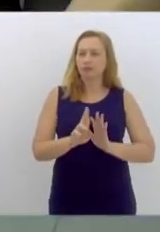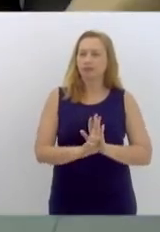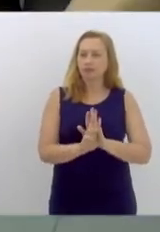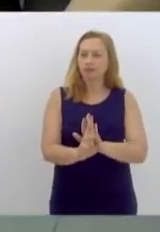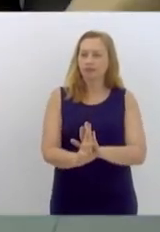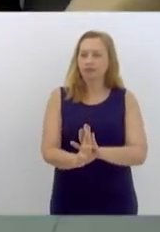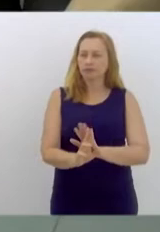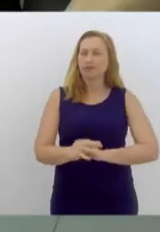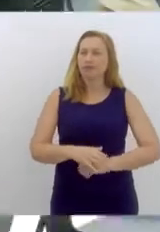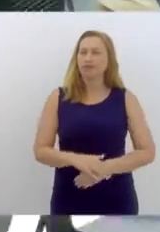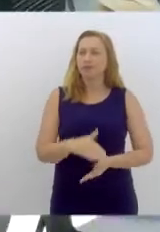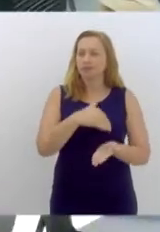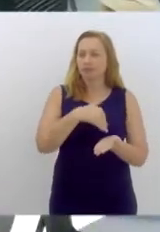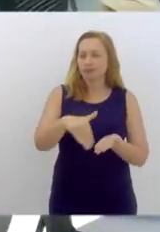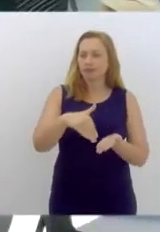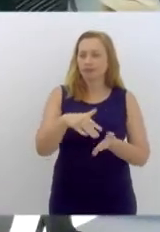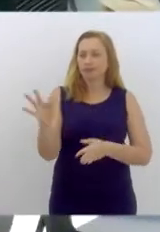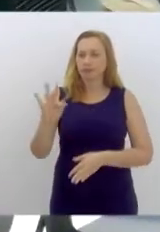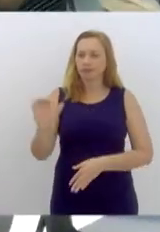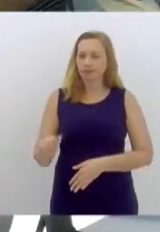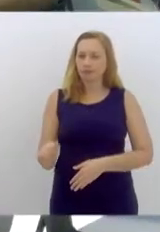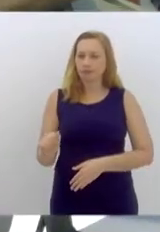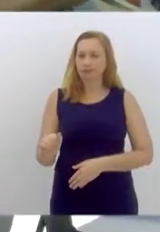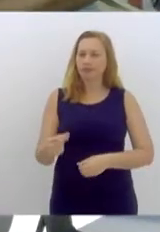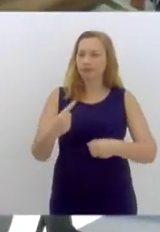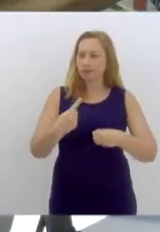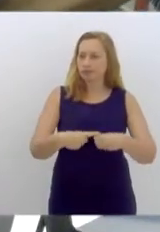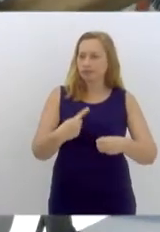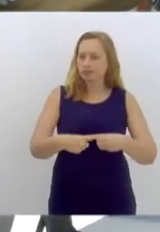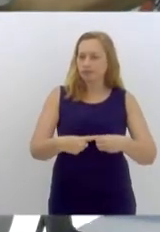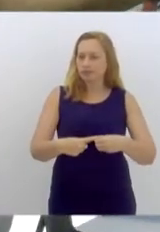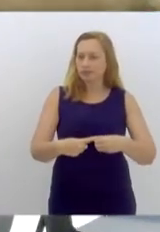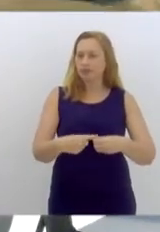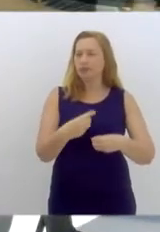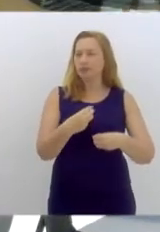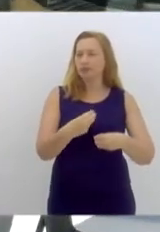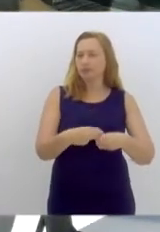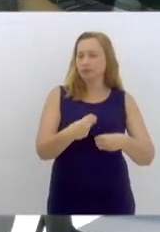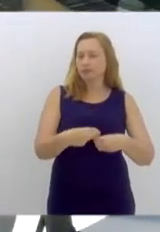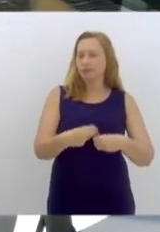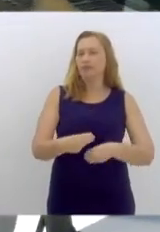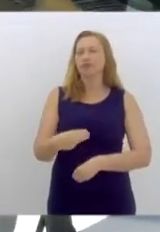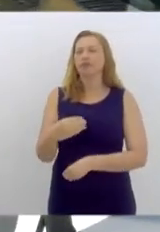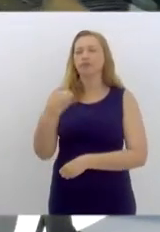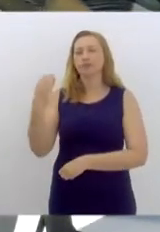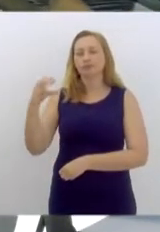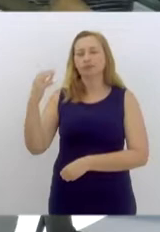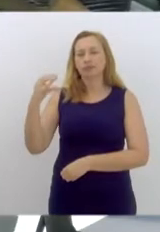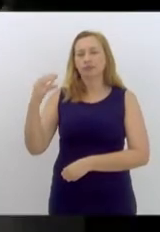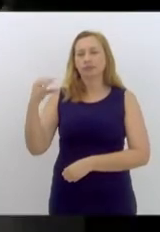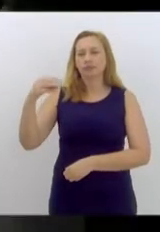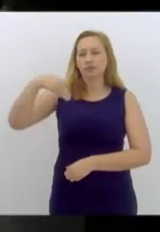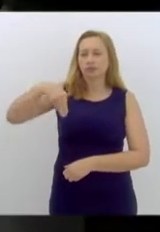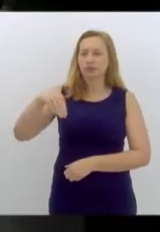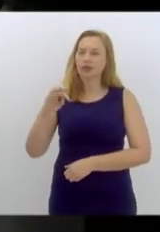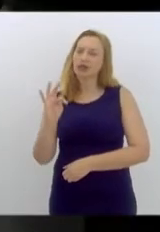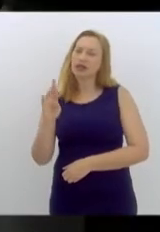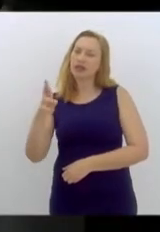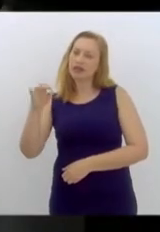representando a Secretaria de Fazenda do município de Niterói, a Marília